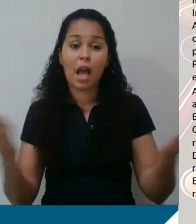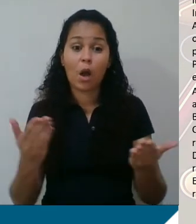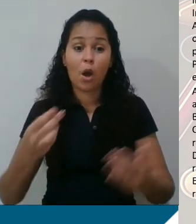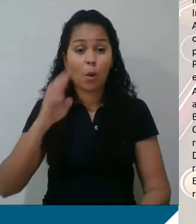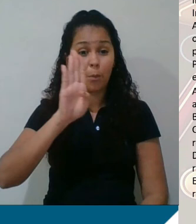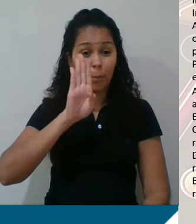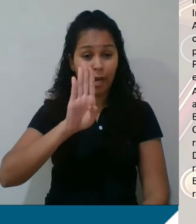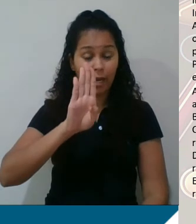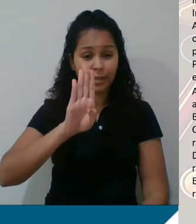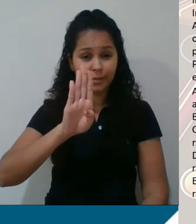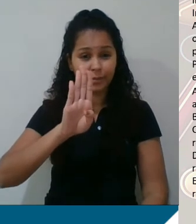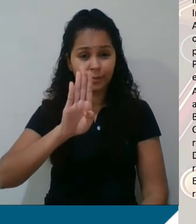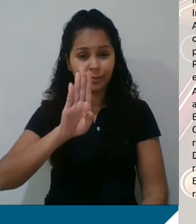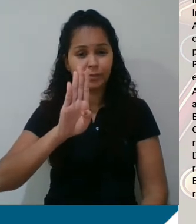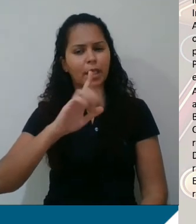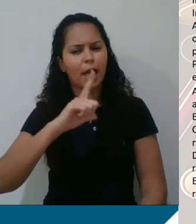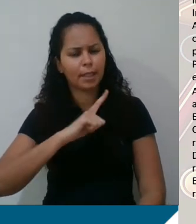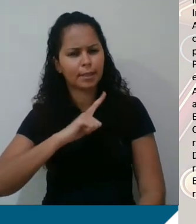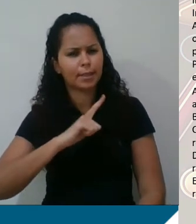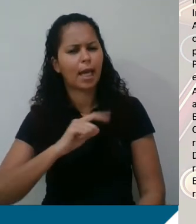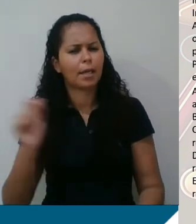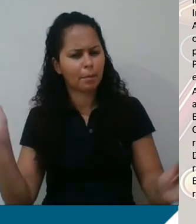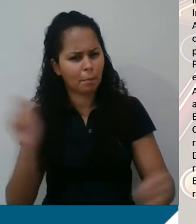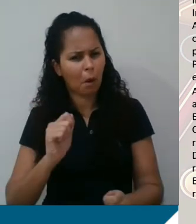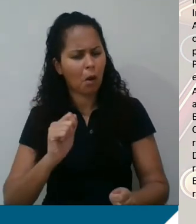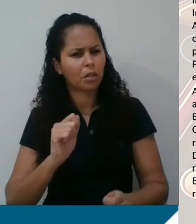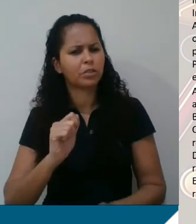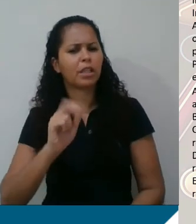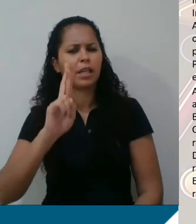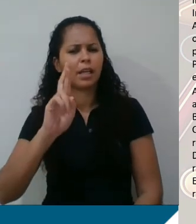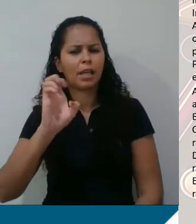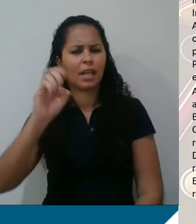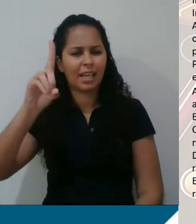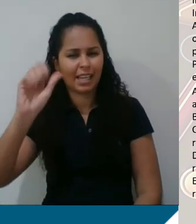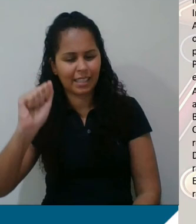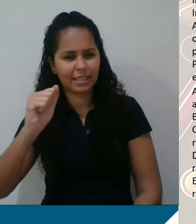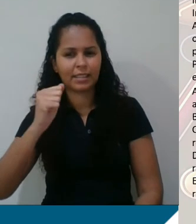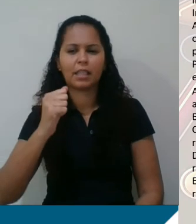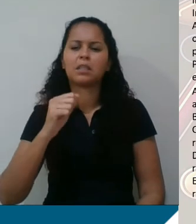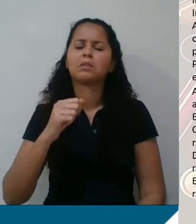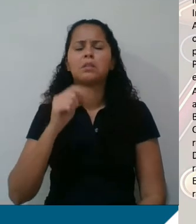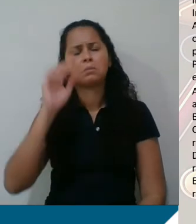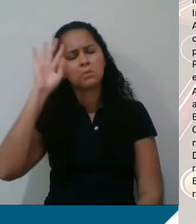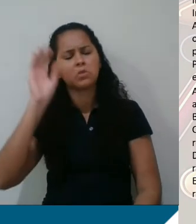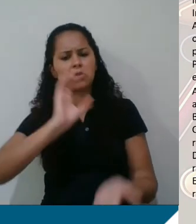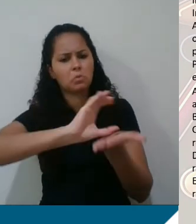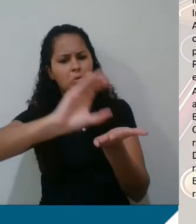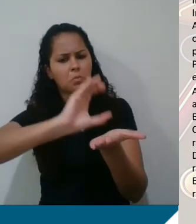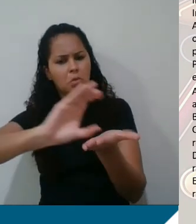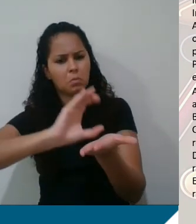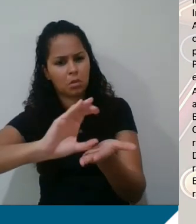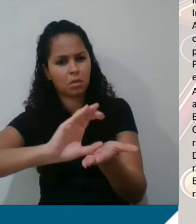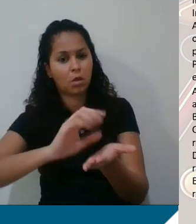Já o investimento B, ele tem uma rentabilidade anual de 36% ao ano, ou seja, o cara deposita o